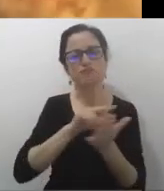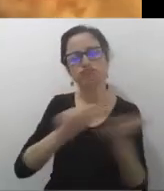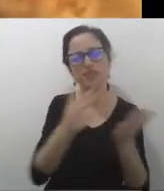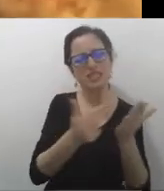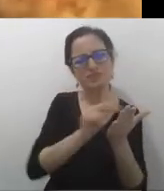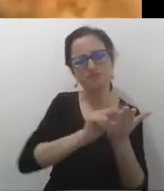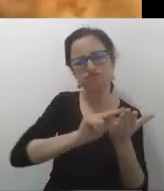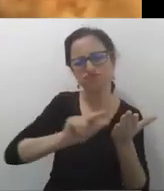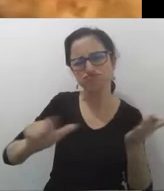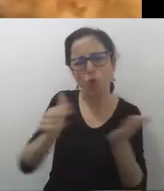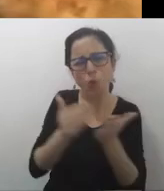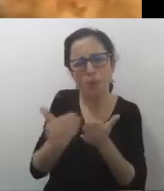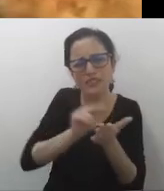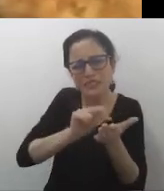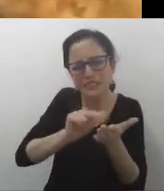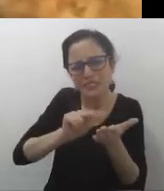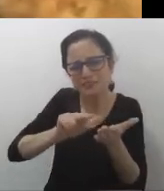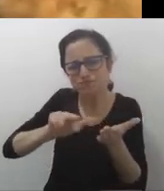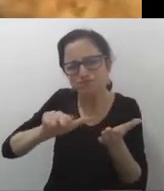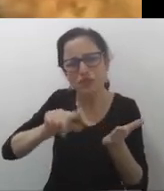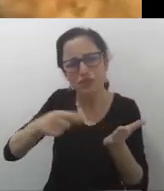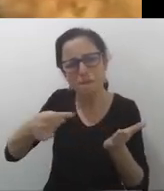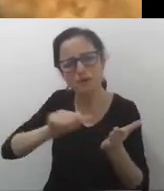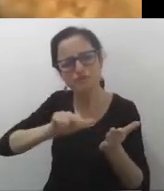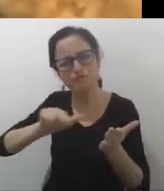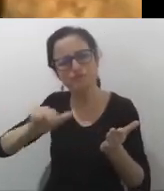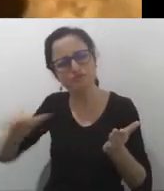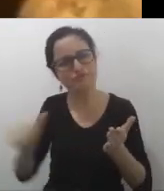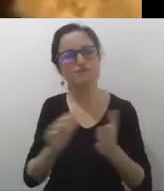os infográficos no início, depois ele